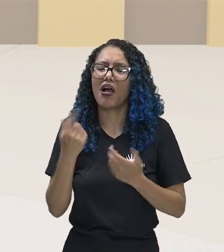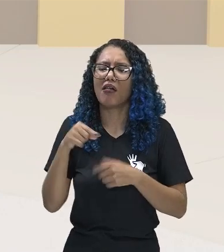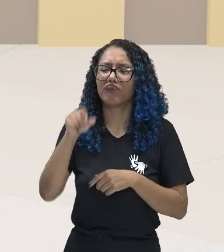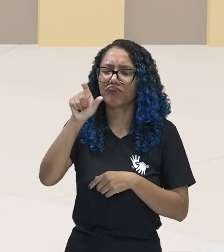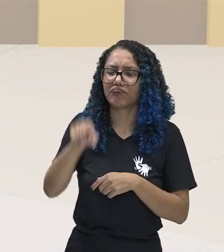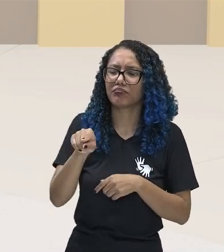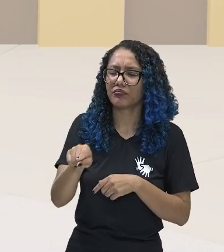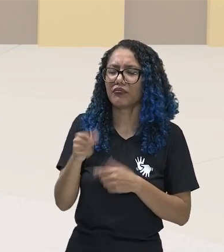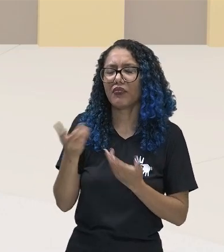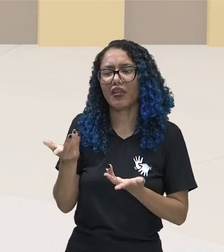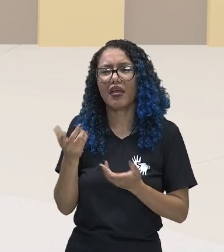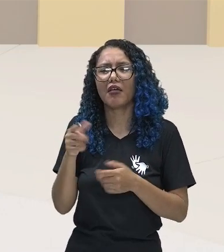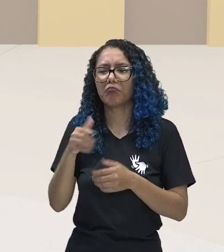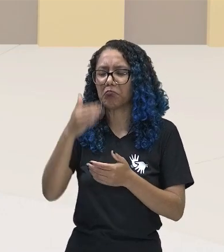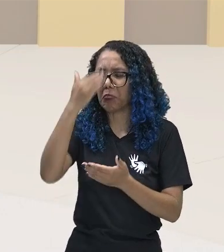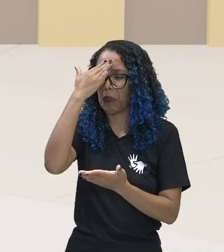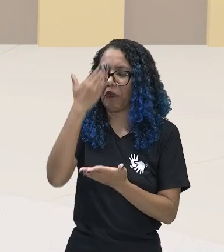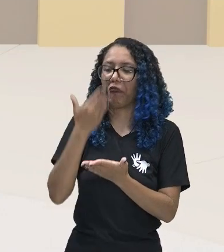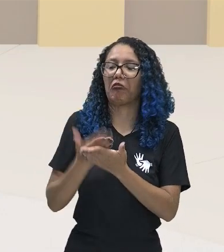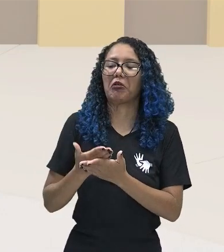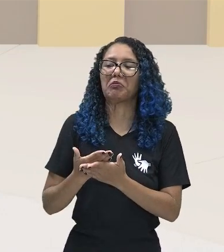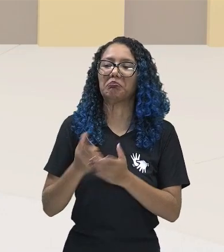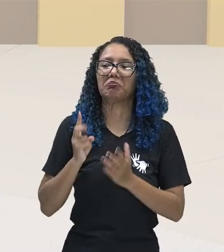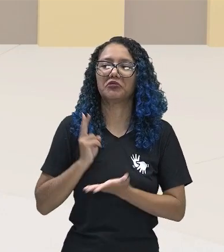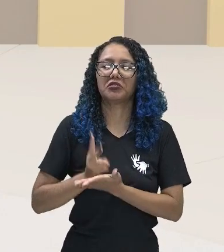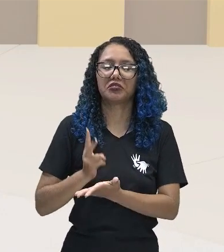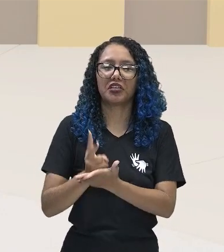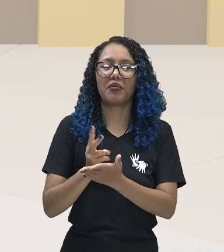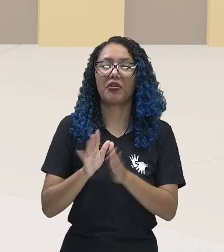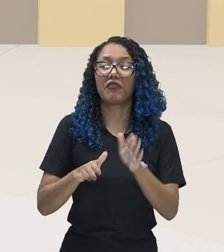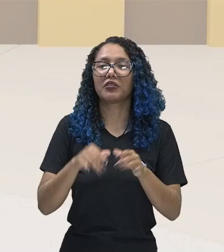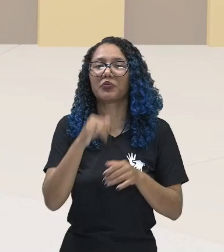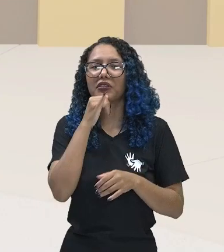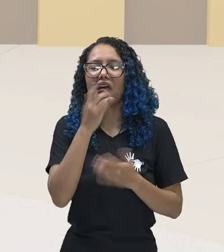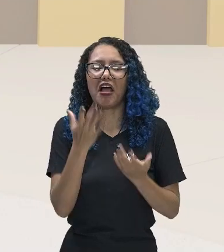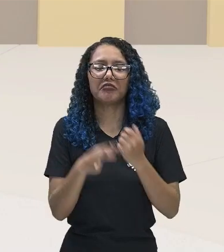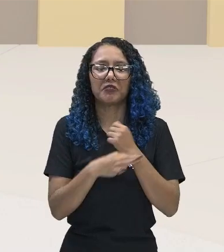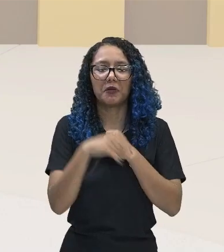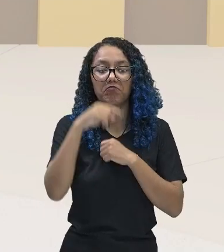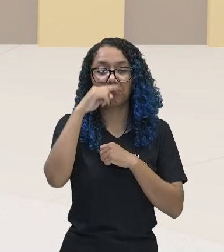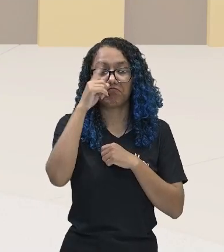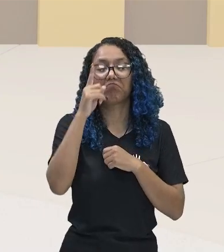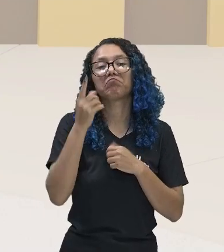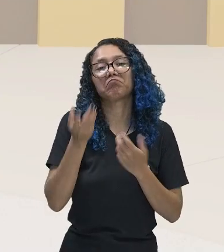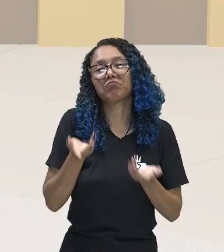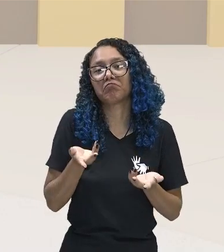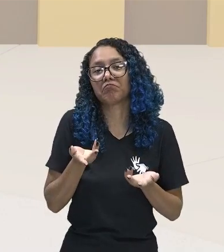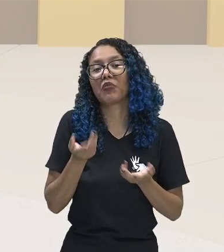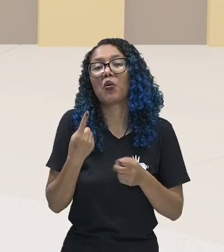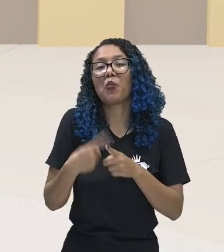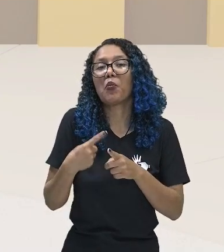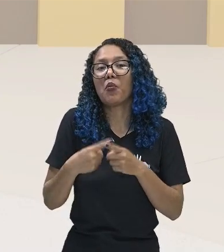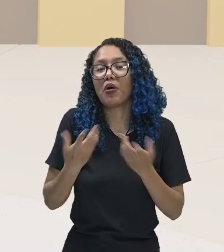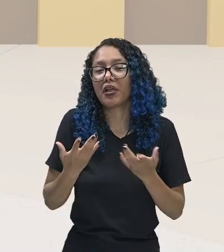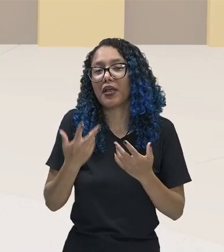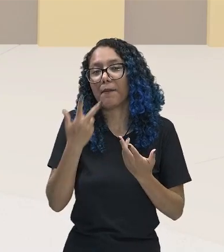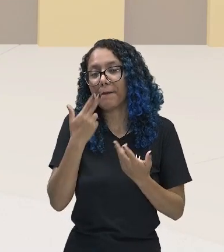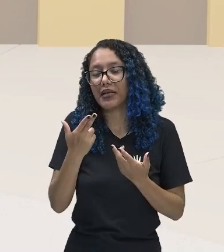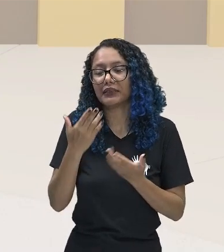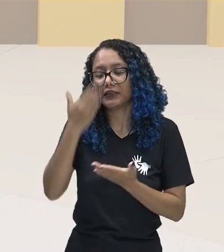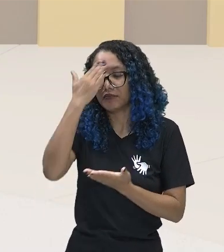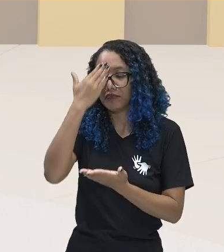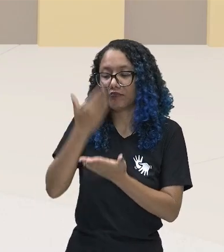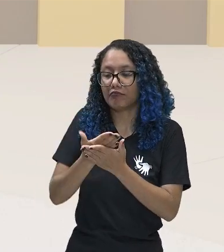autoconfiante, né? Então, em termos mais coloquiais, ele se garante, né? Porque ele tem aí a autoconfiança